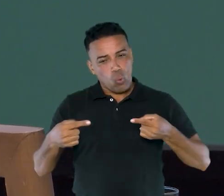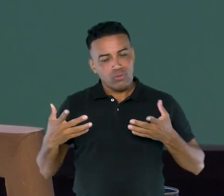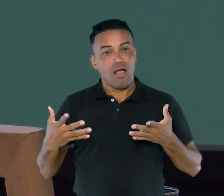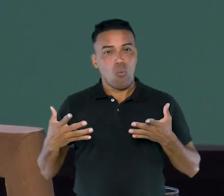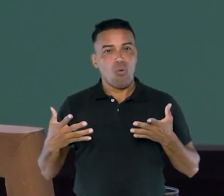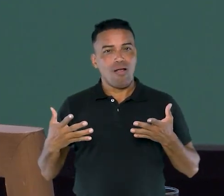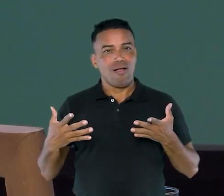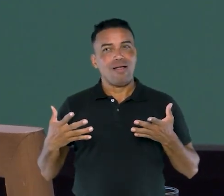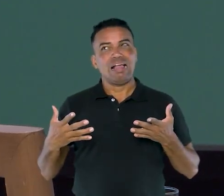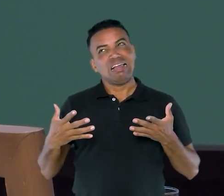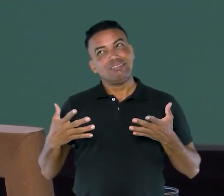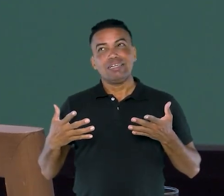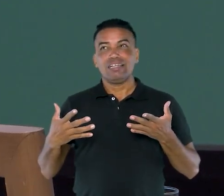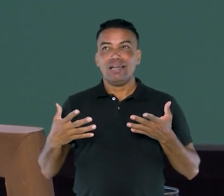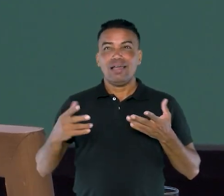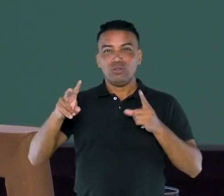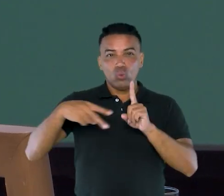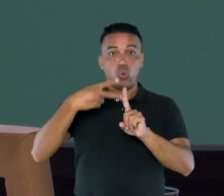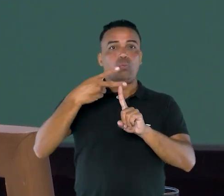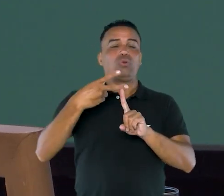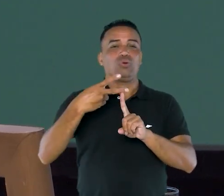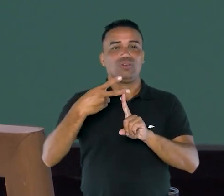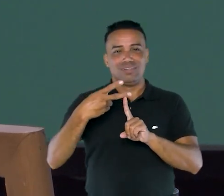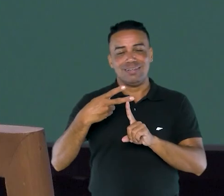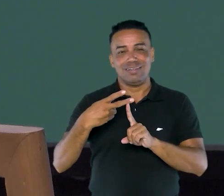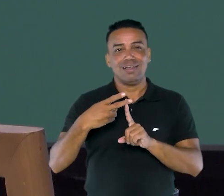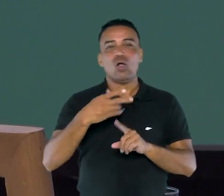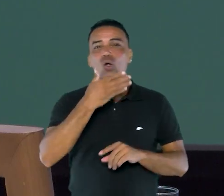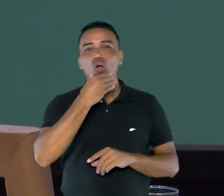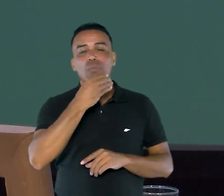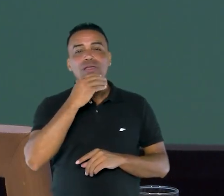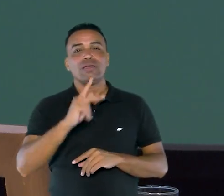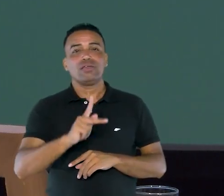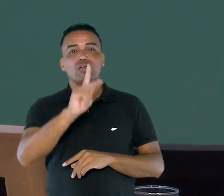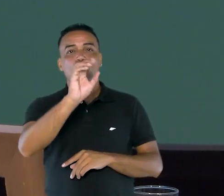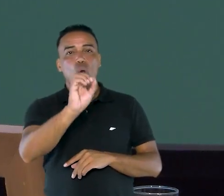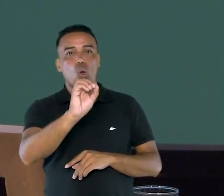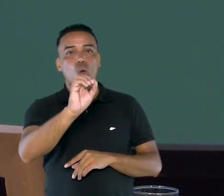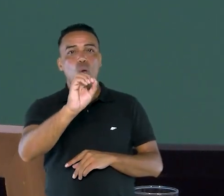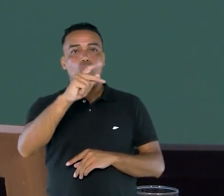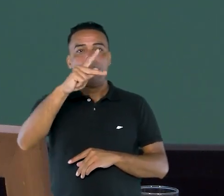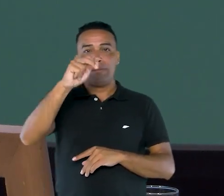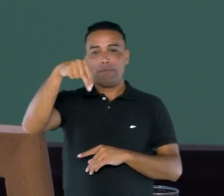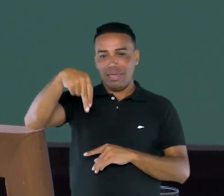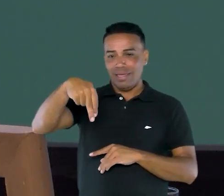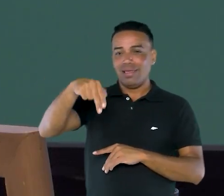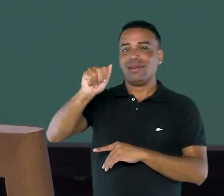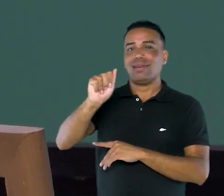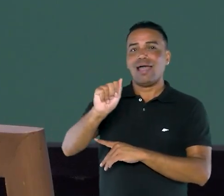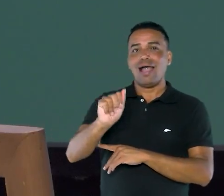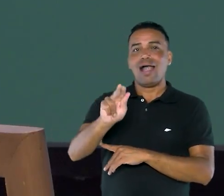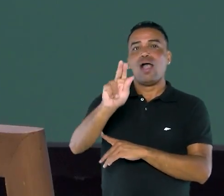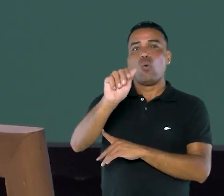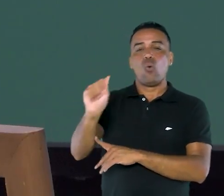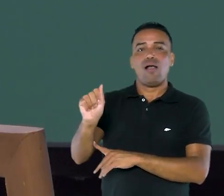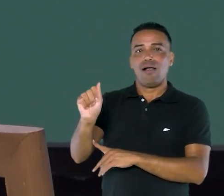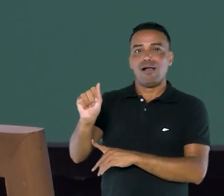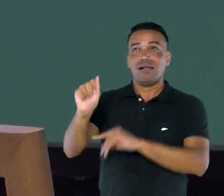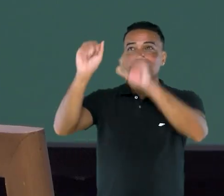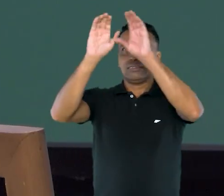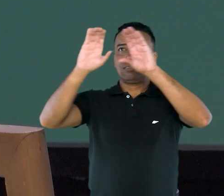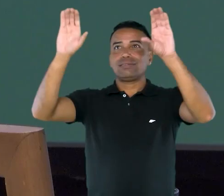Tem uma dupla face, né? O Schopenhauer também, A Queda do Céu. A gente tem, vamos